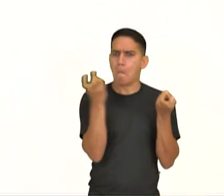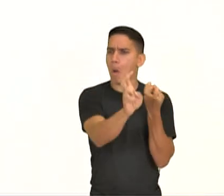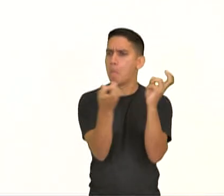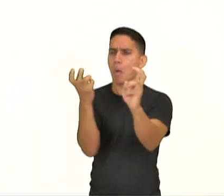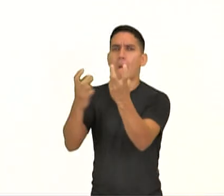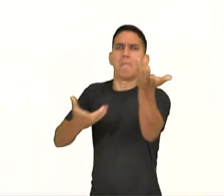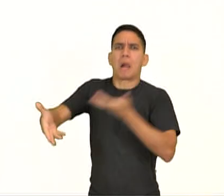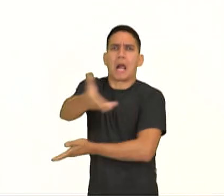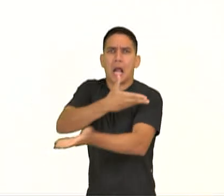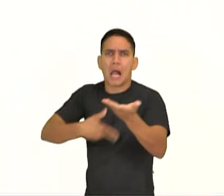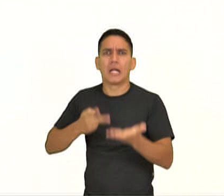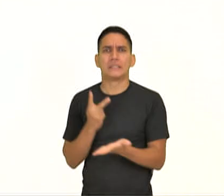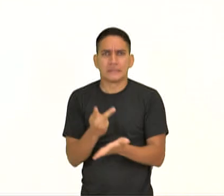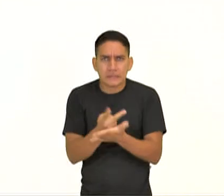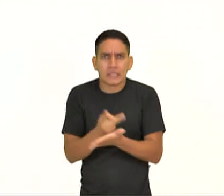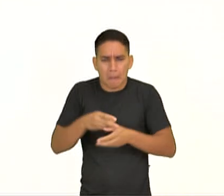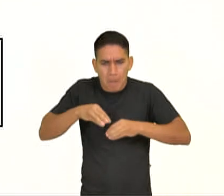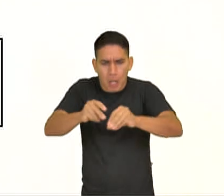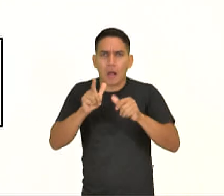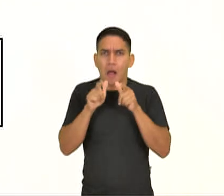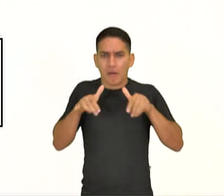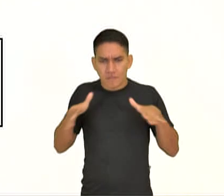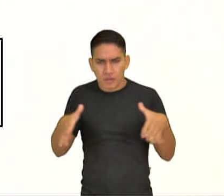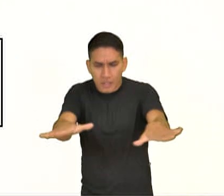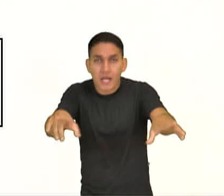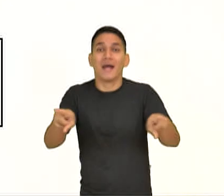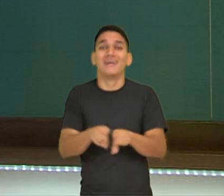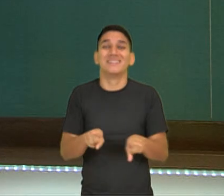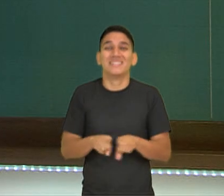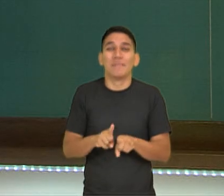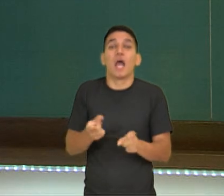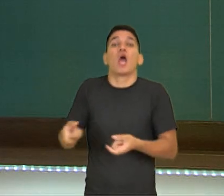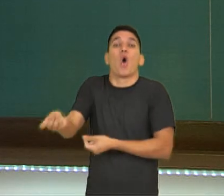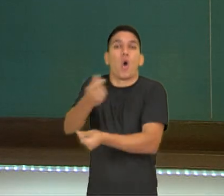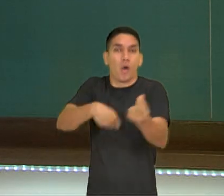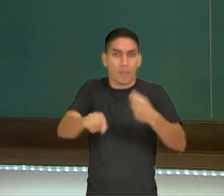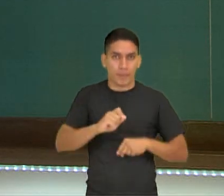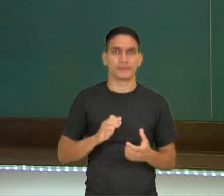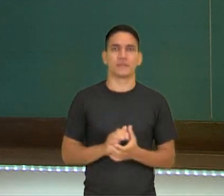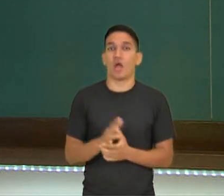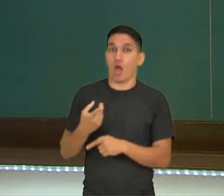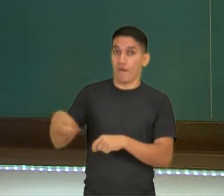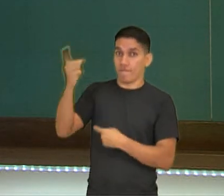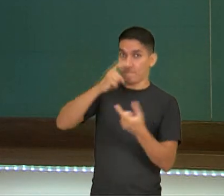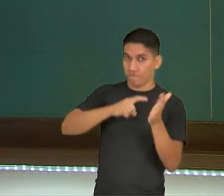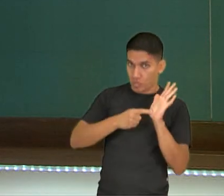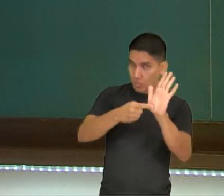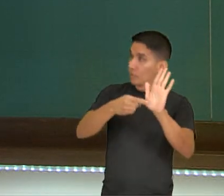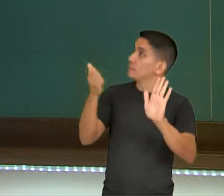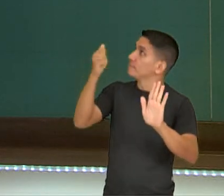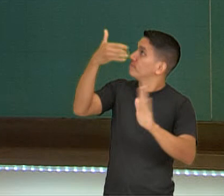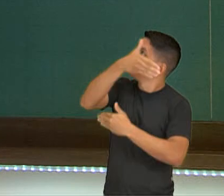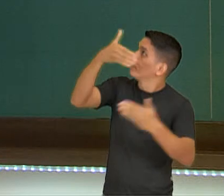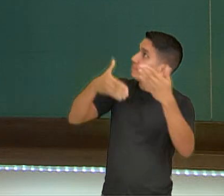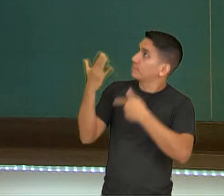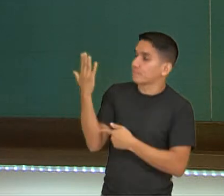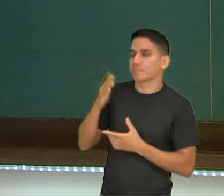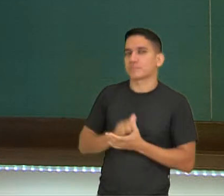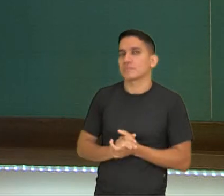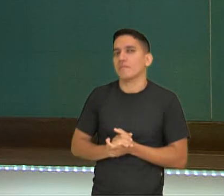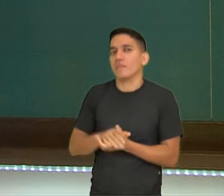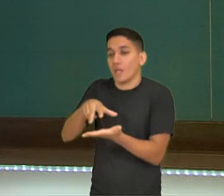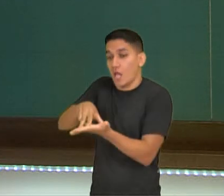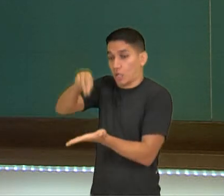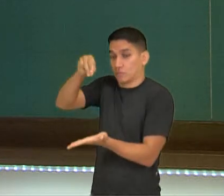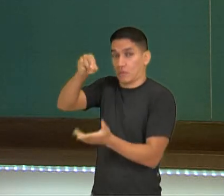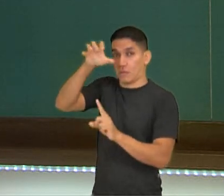povos, desde Mesopotâmia a Império Romano. Vou voltar nesse slide porque tem uma coisa muito importante para falar para vocês também. O Império Kush,